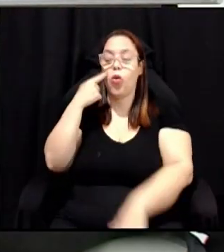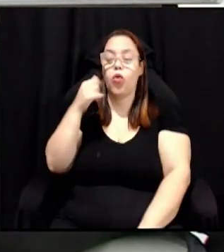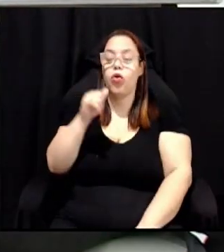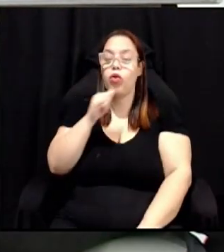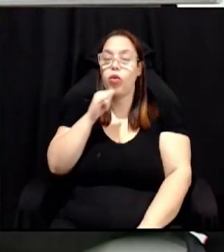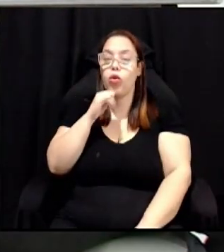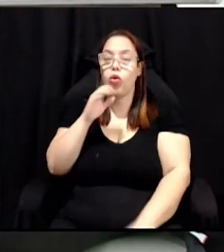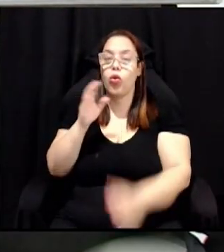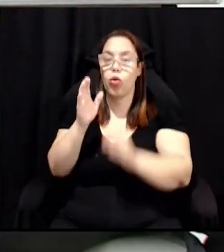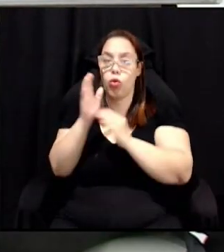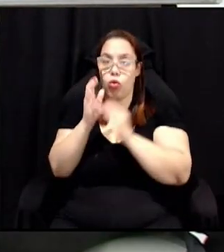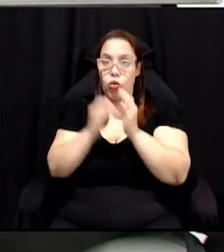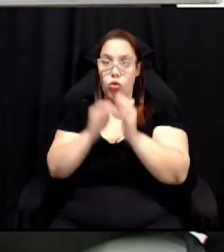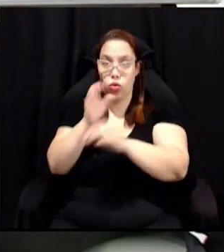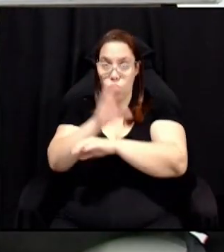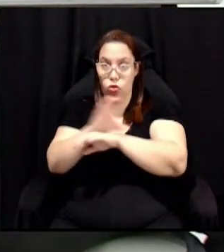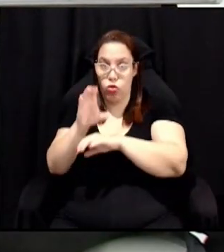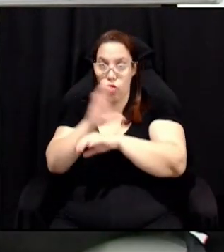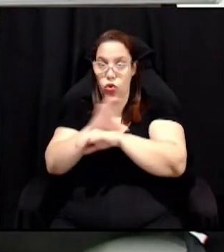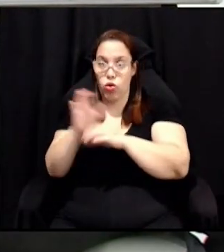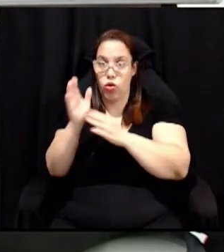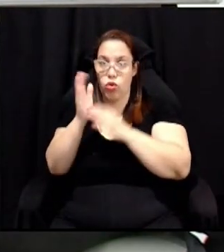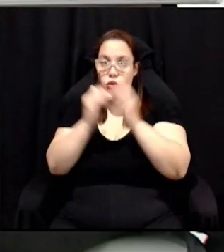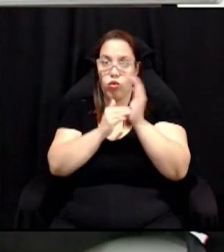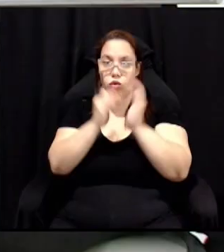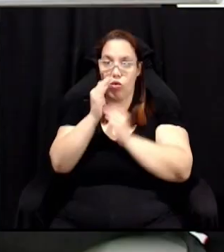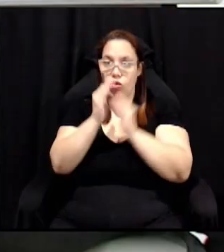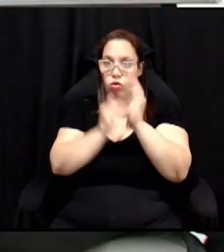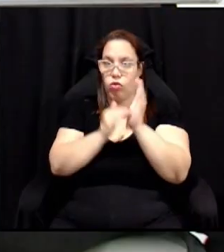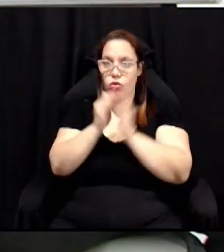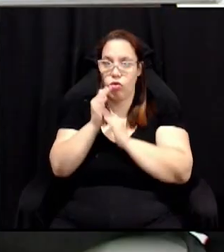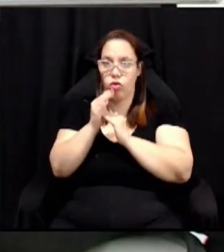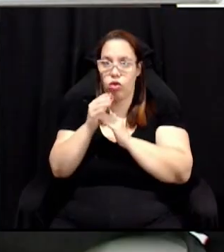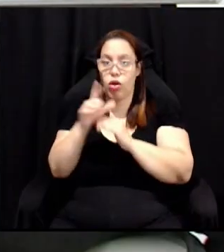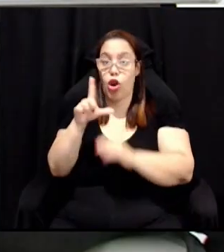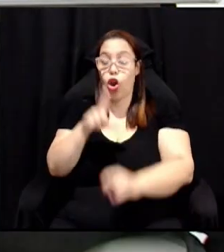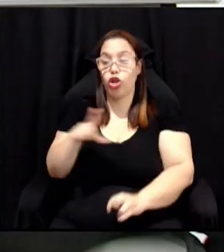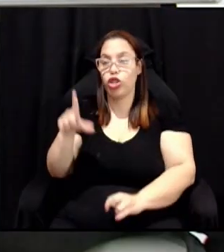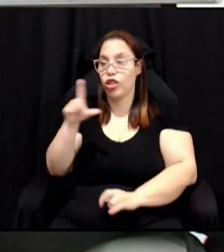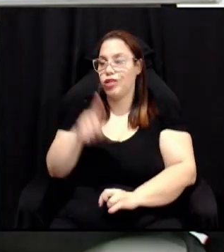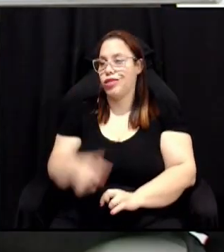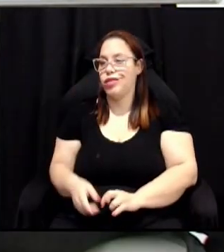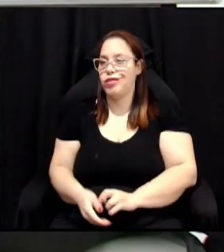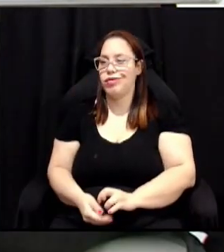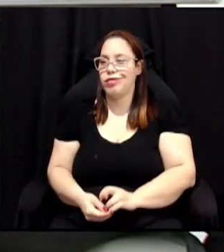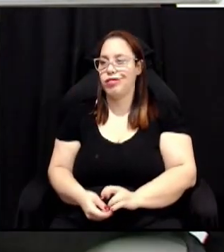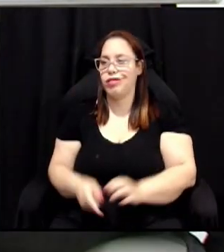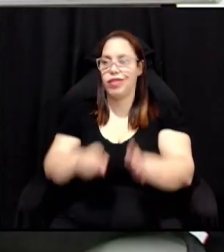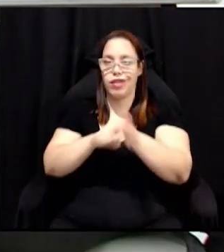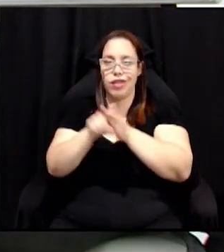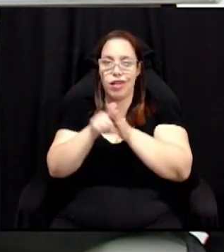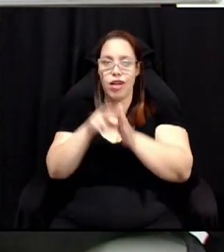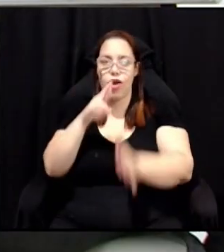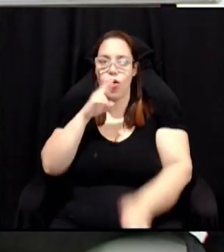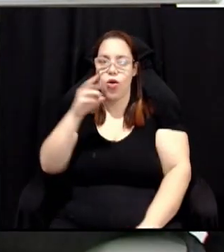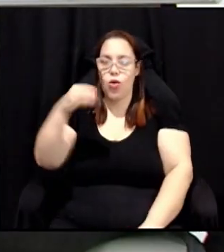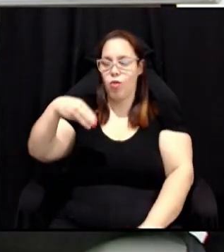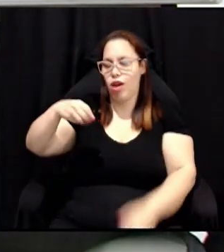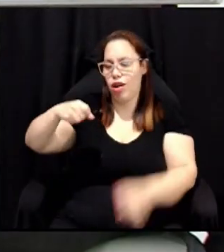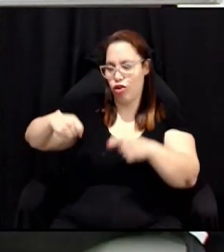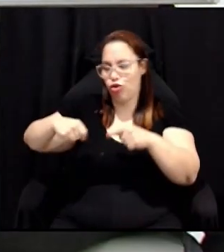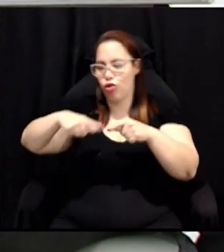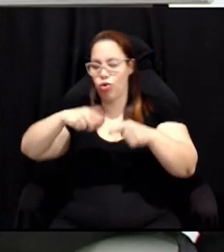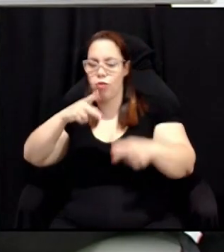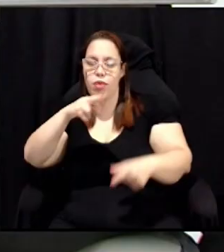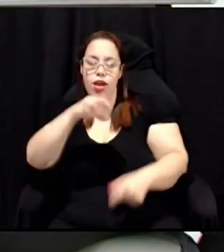você mencionou, concurso é pura lógica. Aquelas questões que você vê, Maria jogou bola, então Pedro isso e